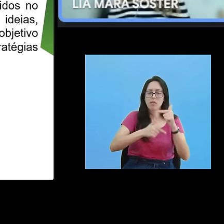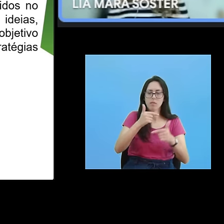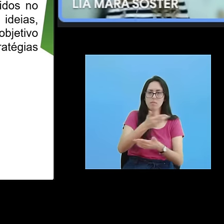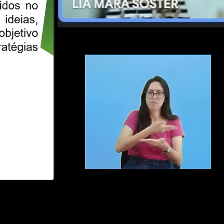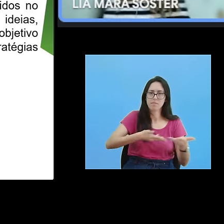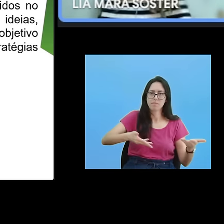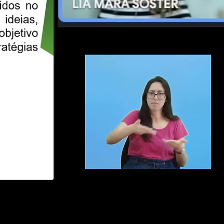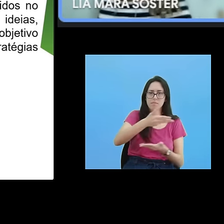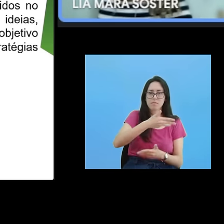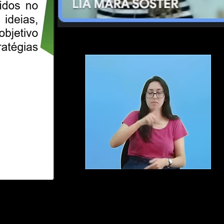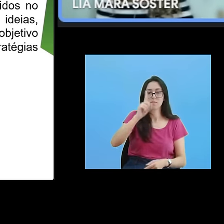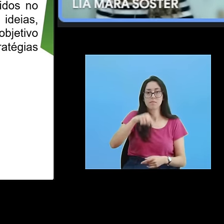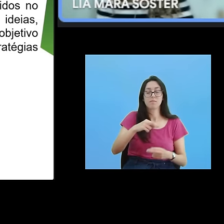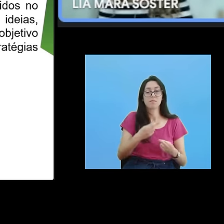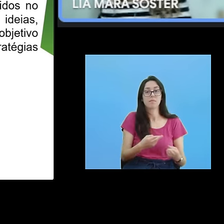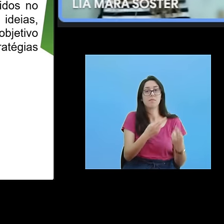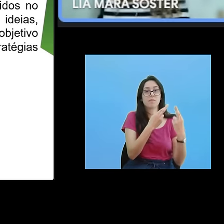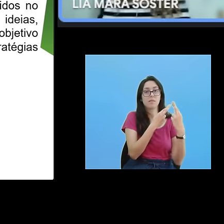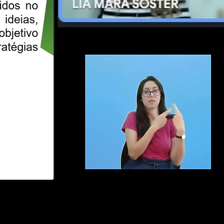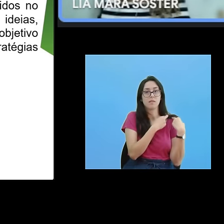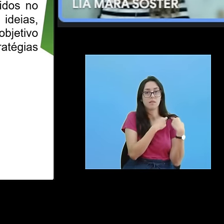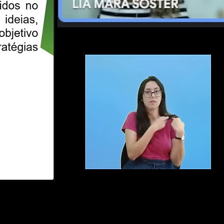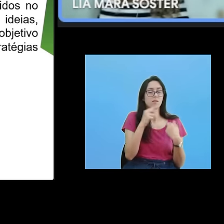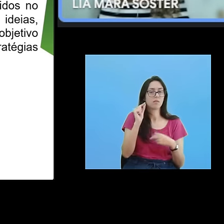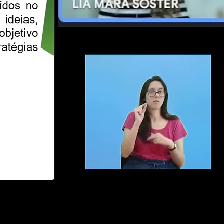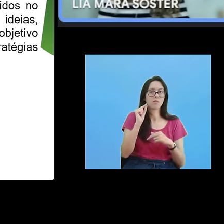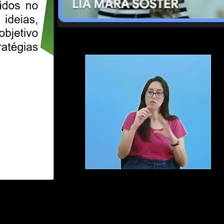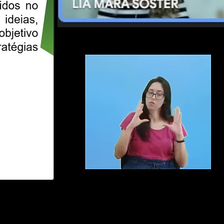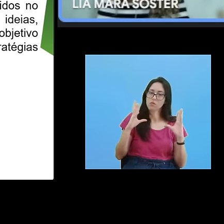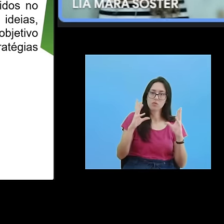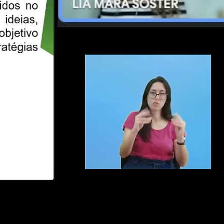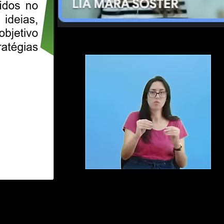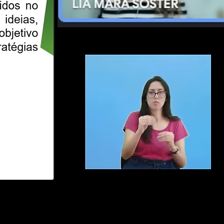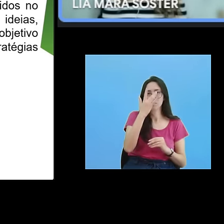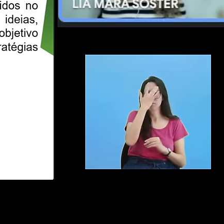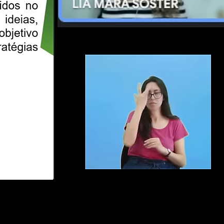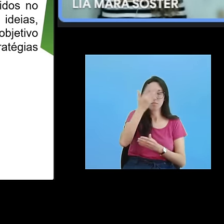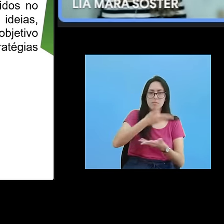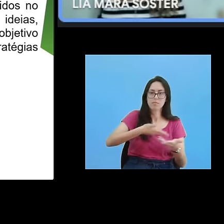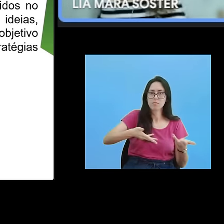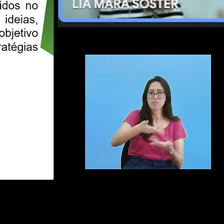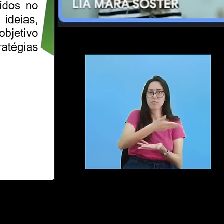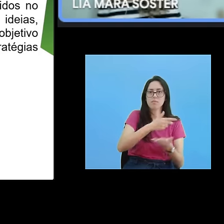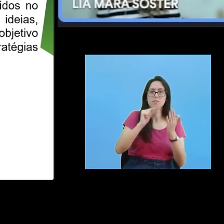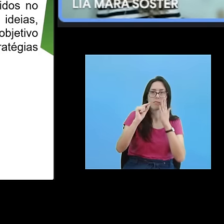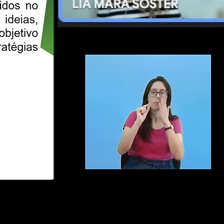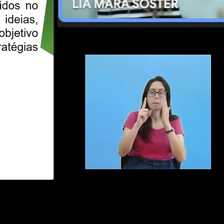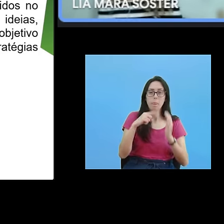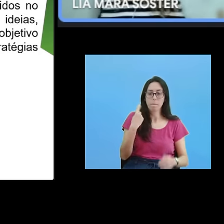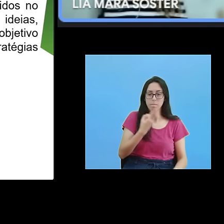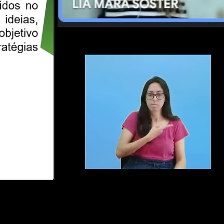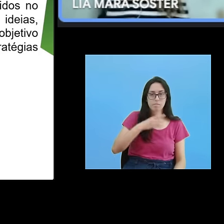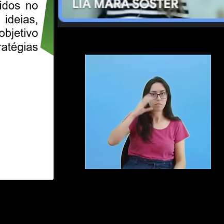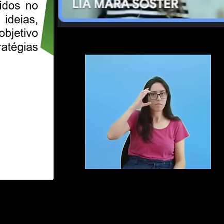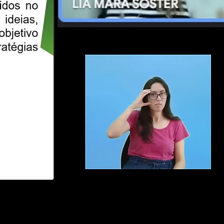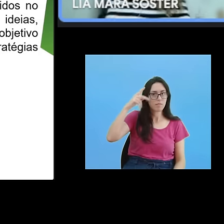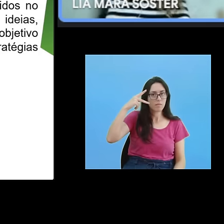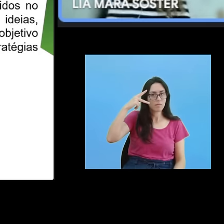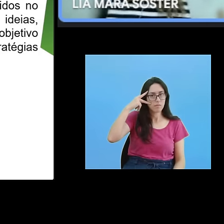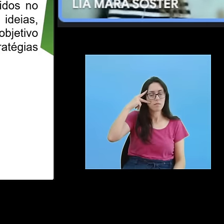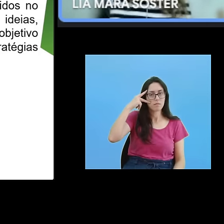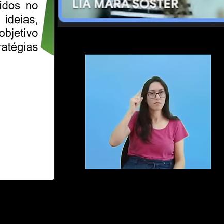essa responsabilização de todos os envolvidos, né, sejamos nós enquanto CAP, no caso